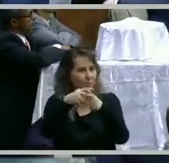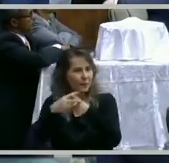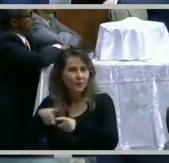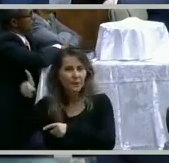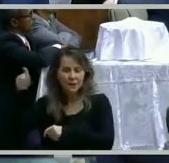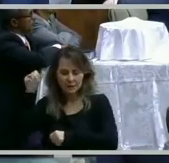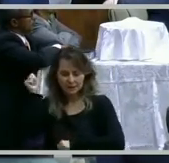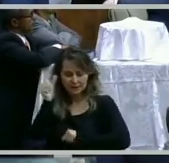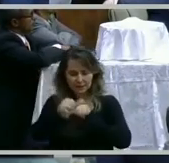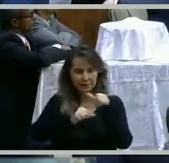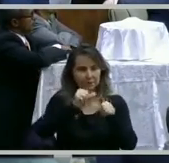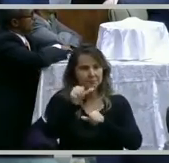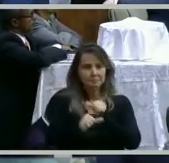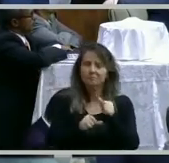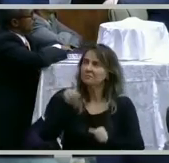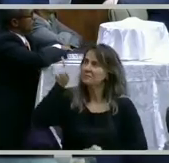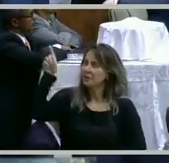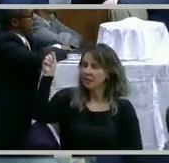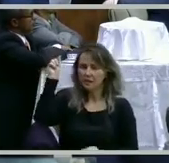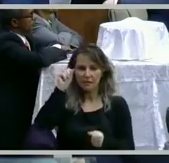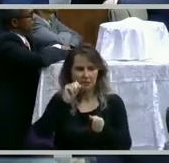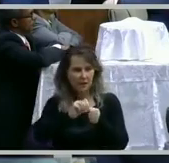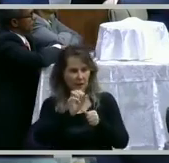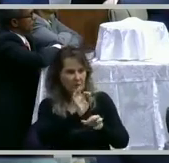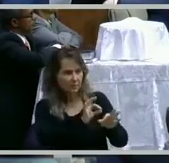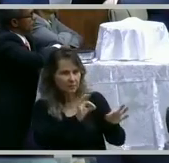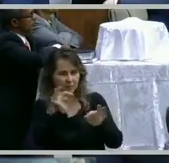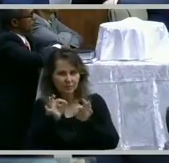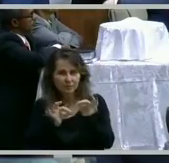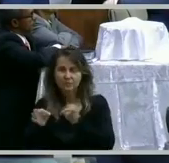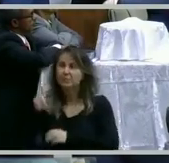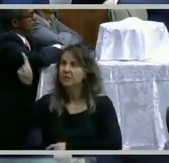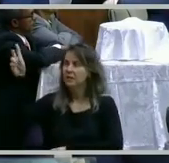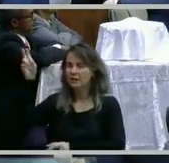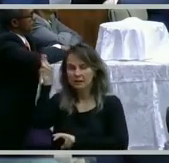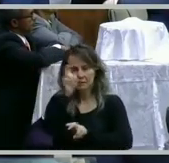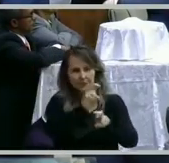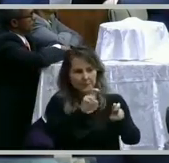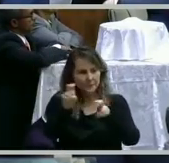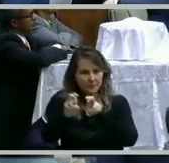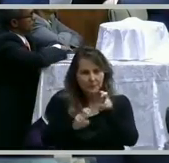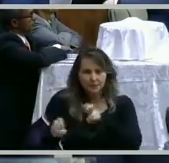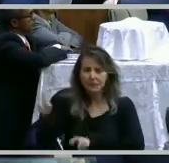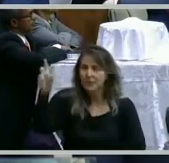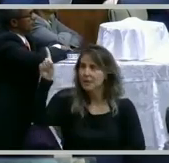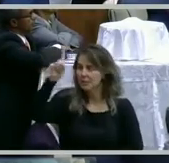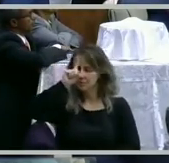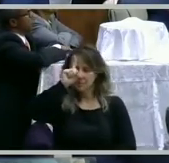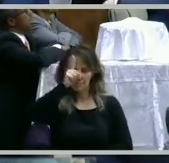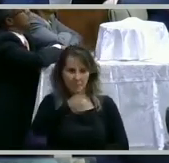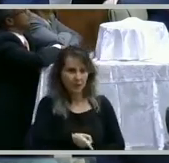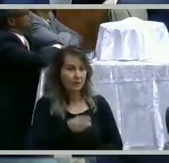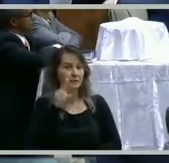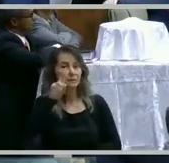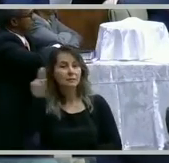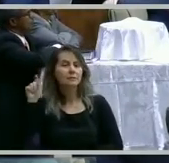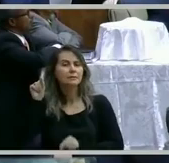traz, é Ele quem faz, é Ele quem quer, é Ele quem manda, e o nome dEle é Jeová.